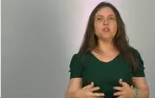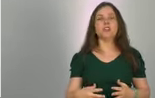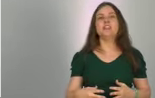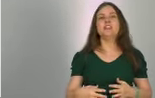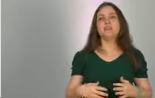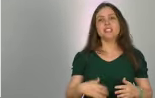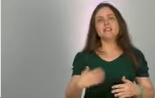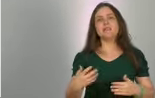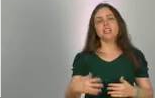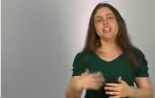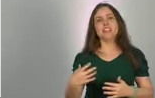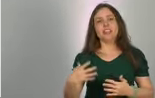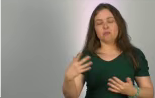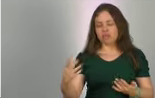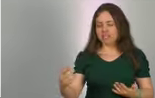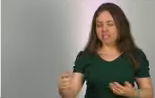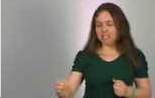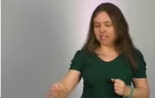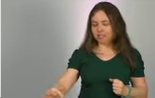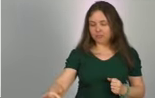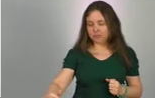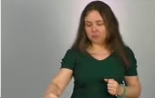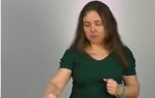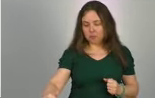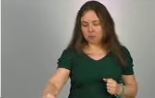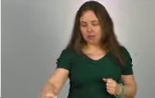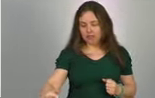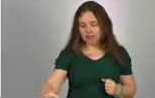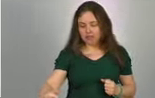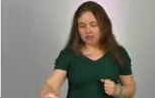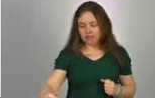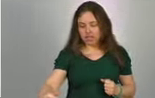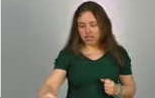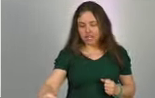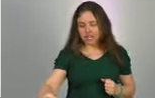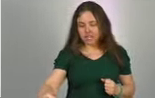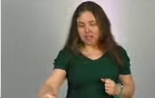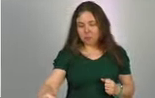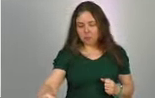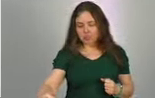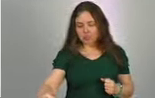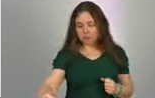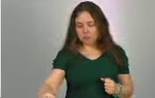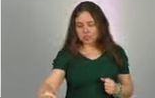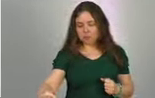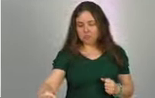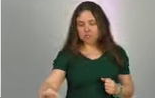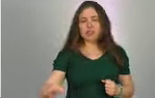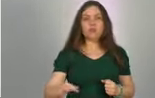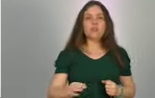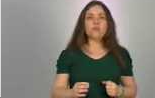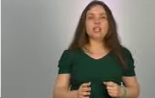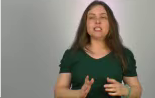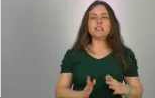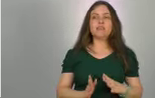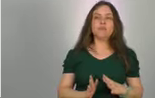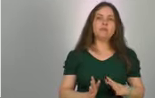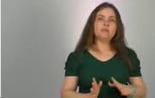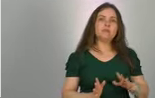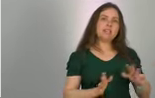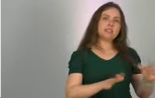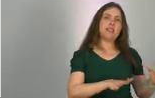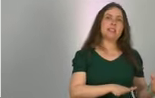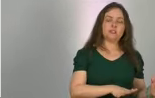periódico corrente Mas enfim ele tem uma validade bom e depois umas pensamos então